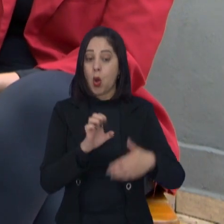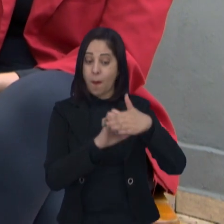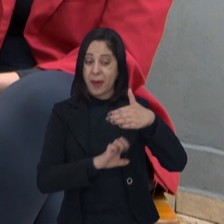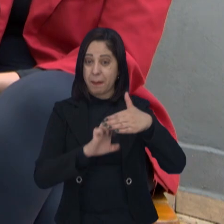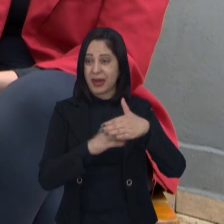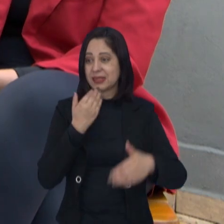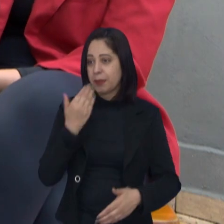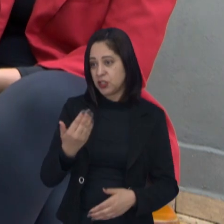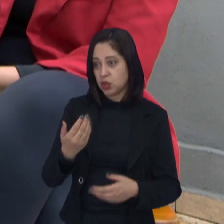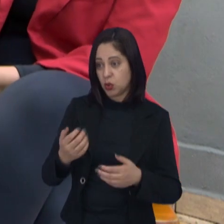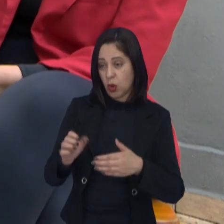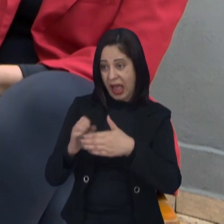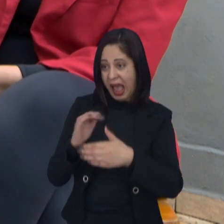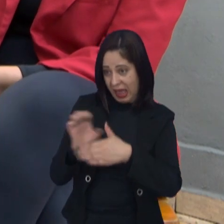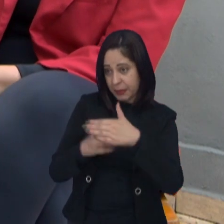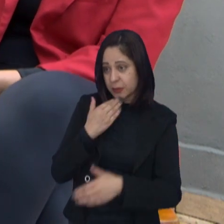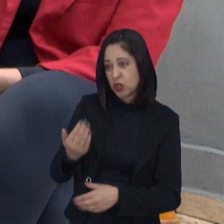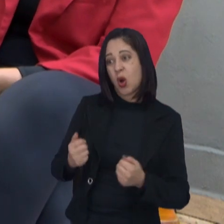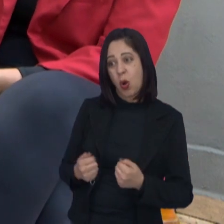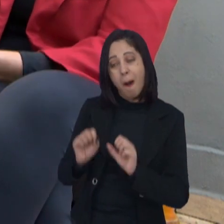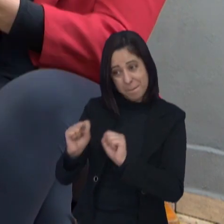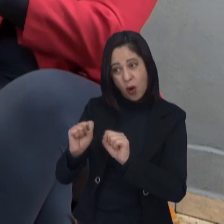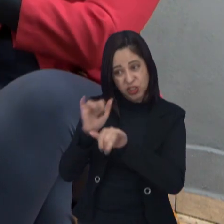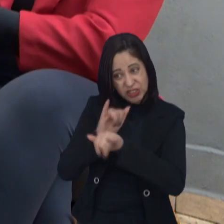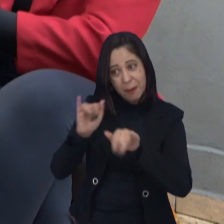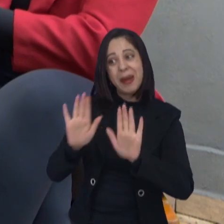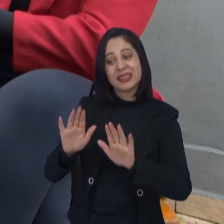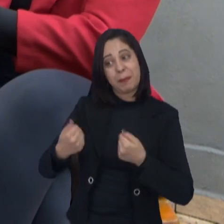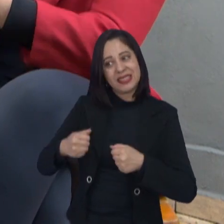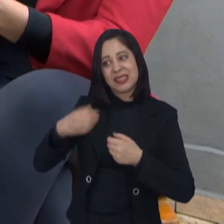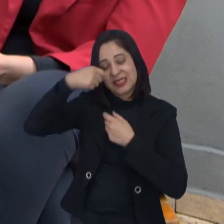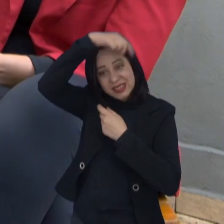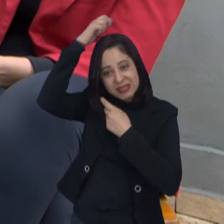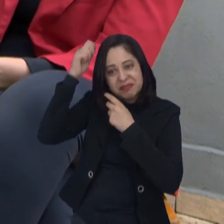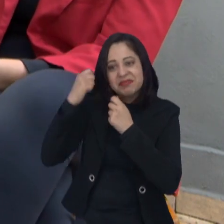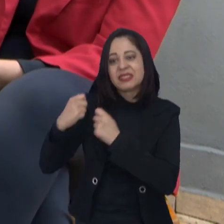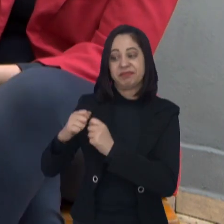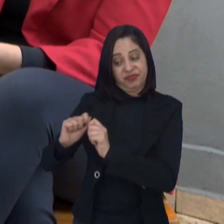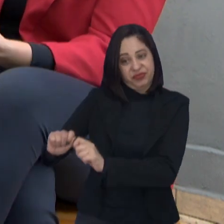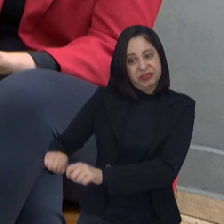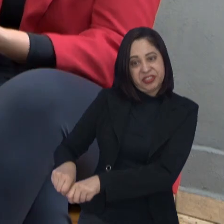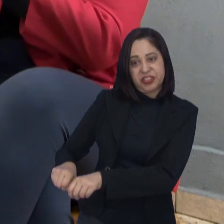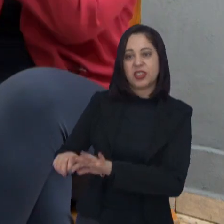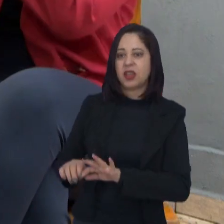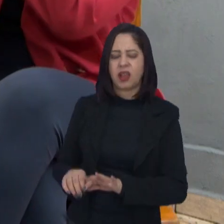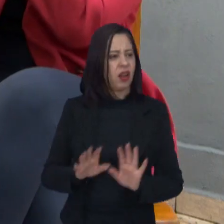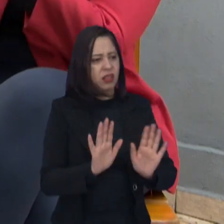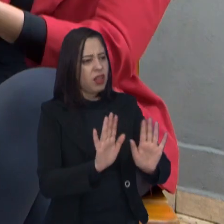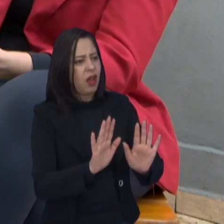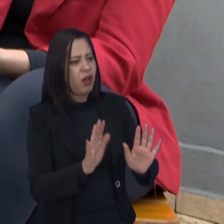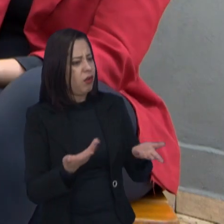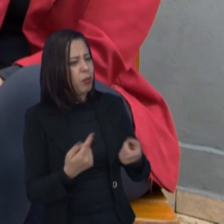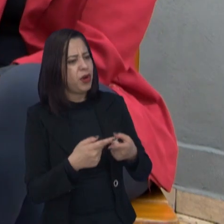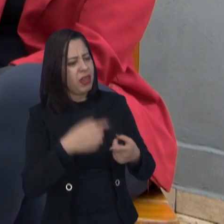para ela tirar o lenço, ou seja, dá para você fazer essa publi aqui, mas tem que tirar o lenço, mas como assim? Você, né,